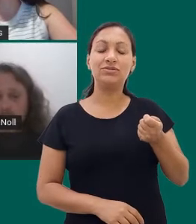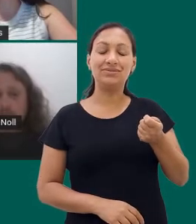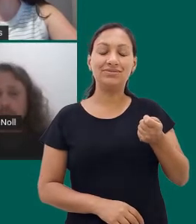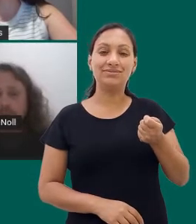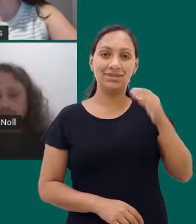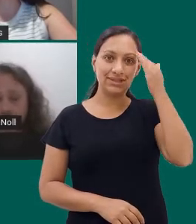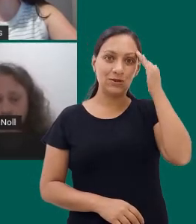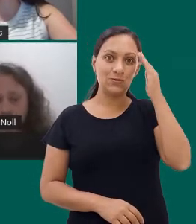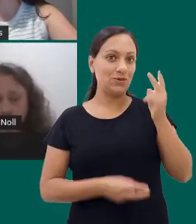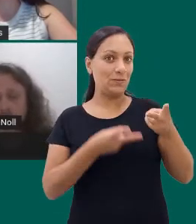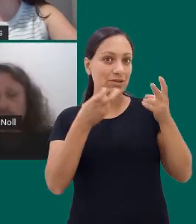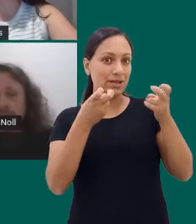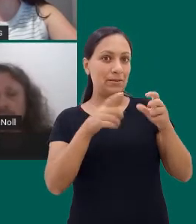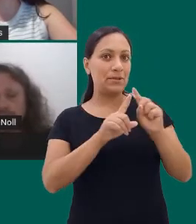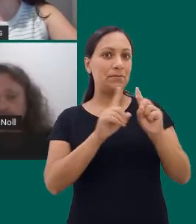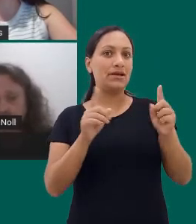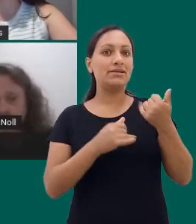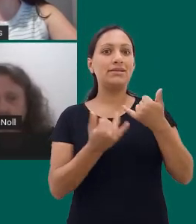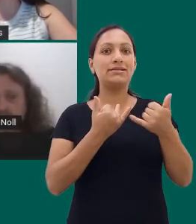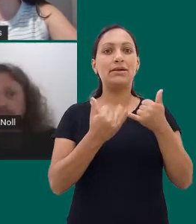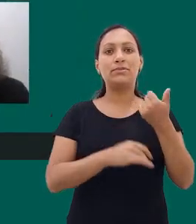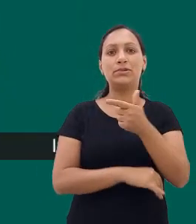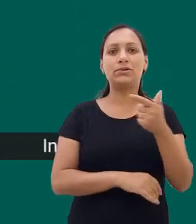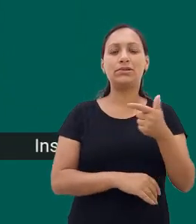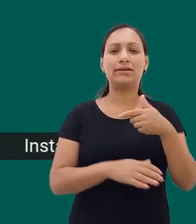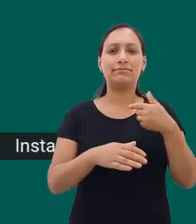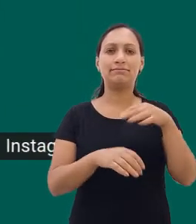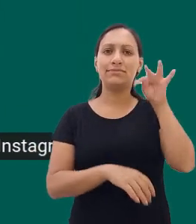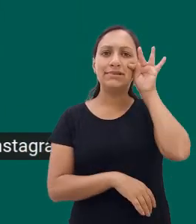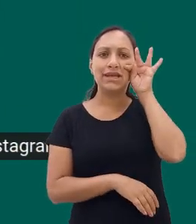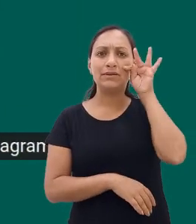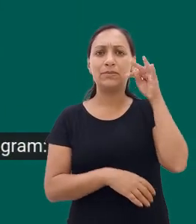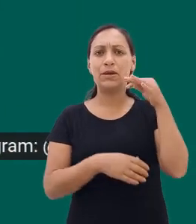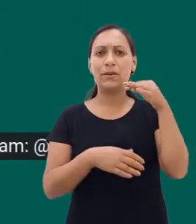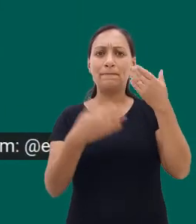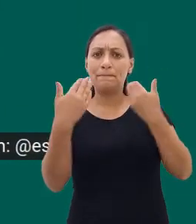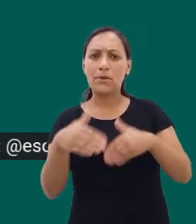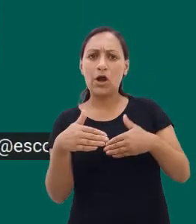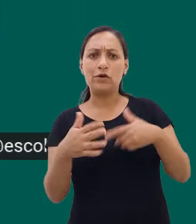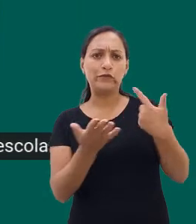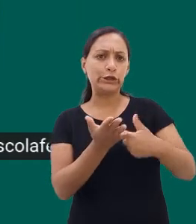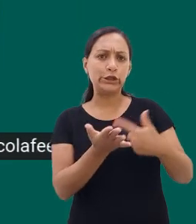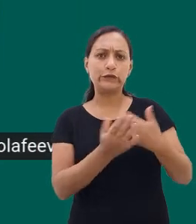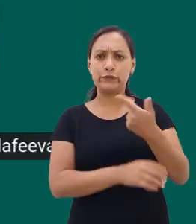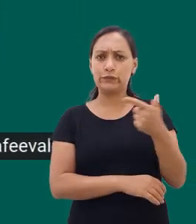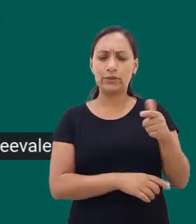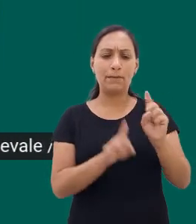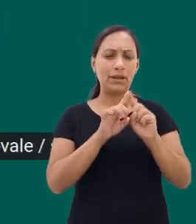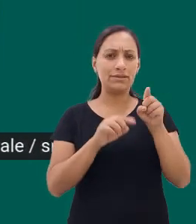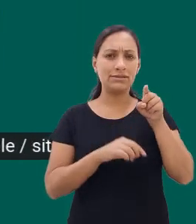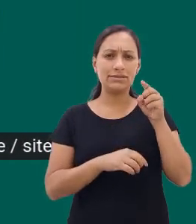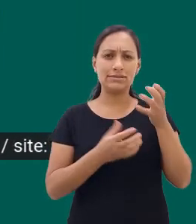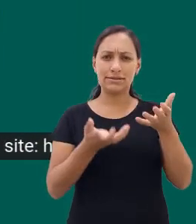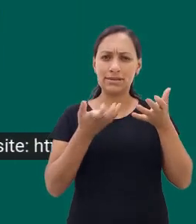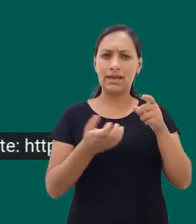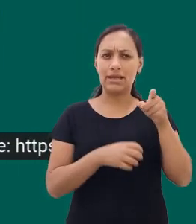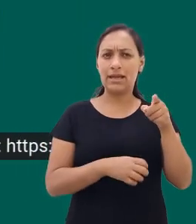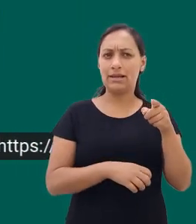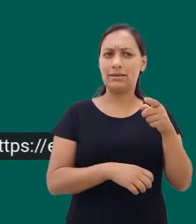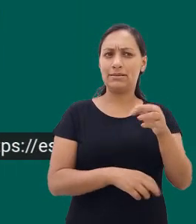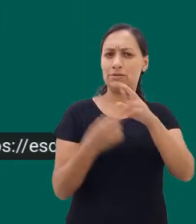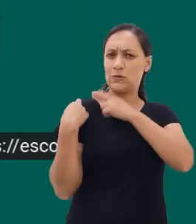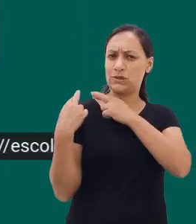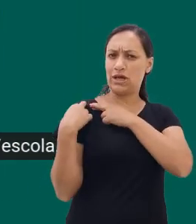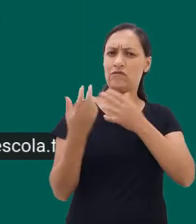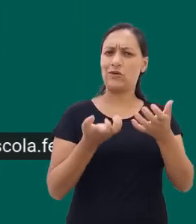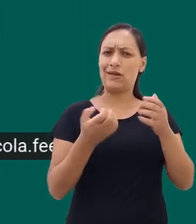dizer, não tem tema, não tem prova, não tem livro, e quer deixar ele responsável, como protagonista, como colocou o